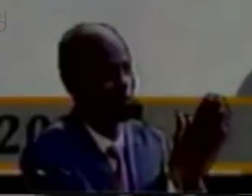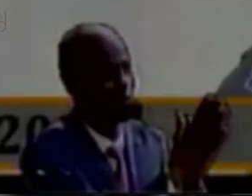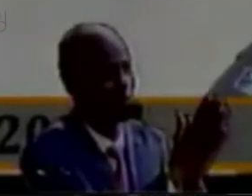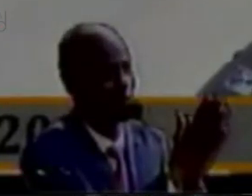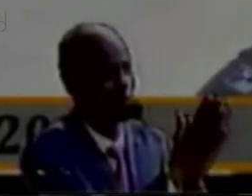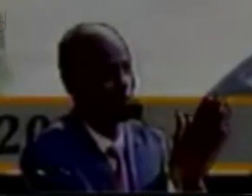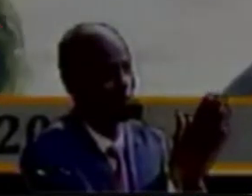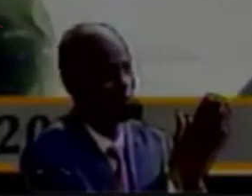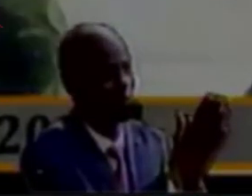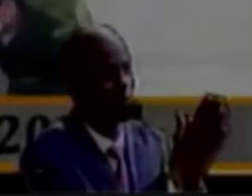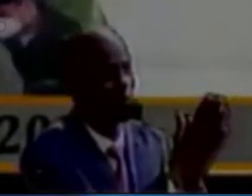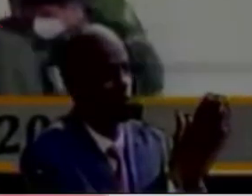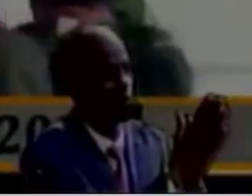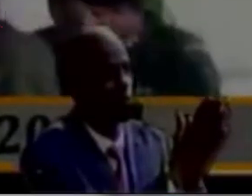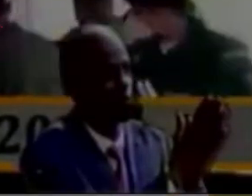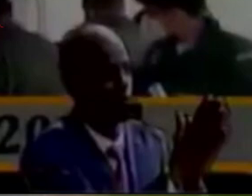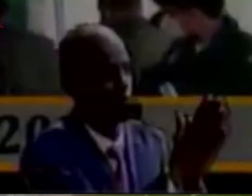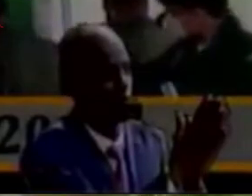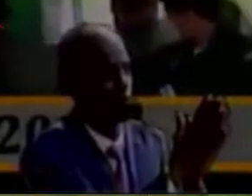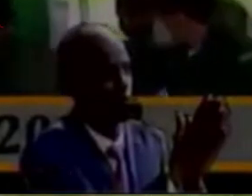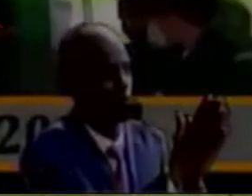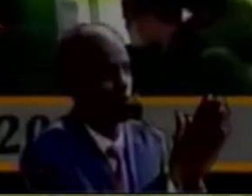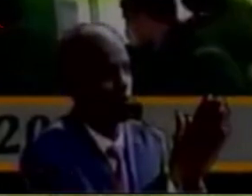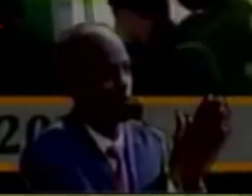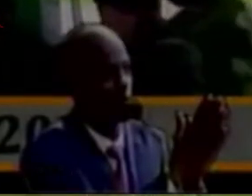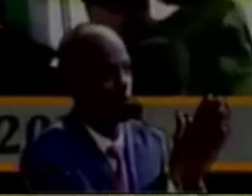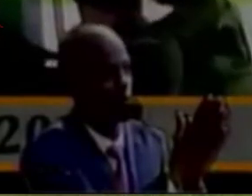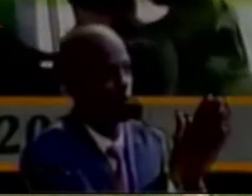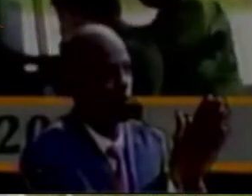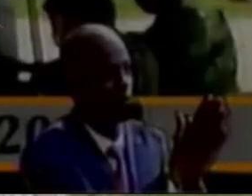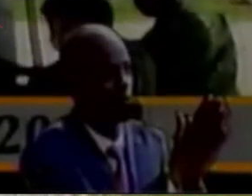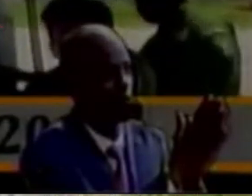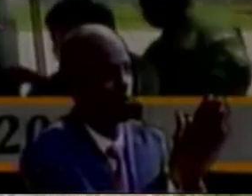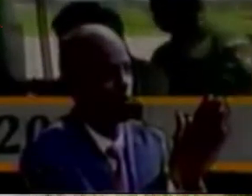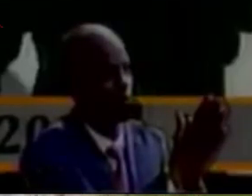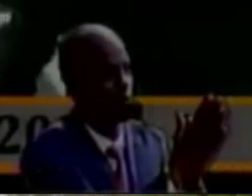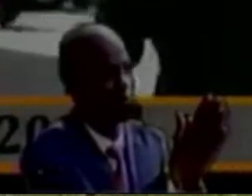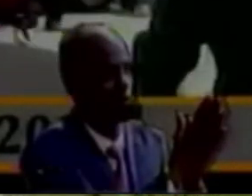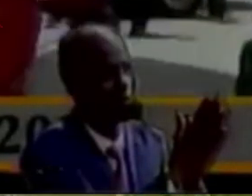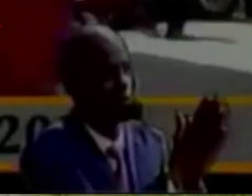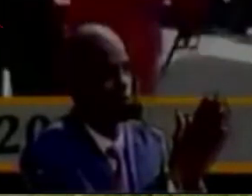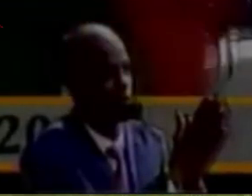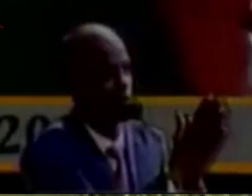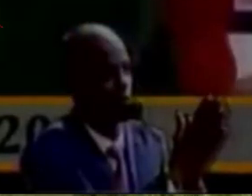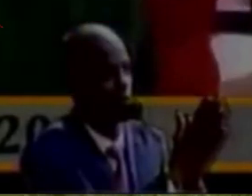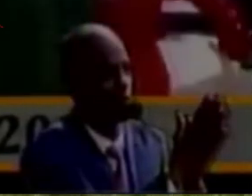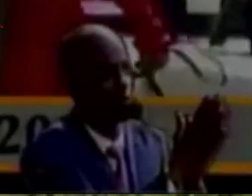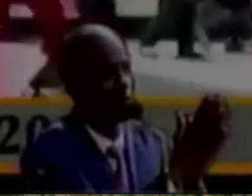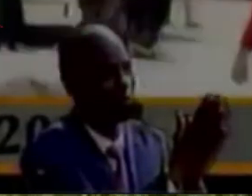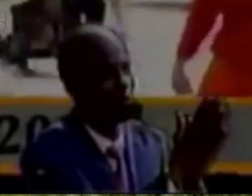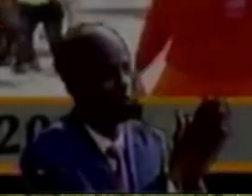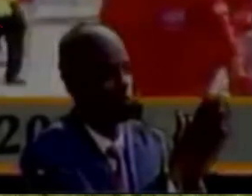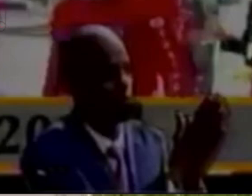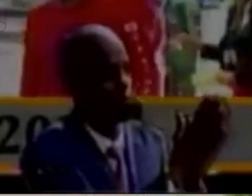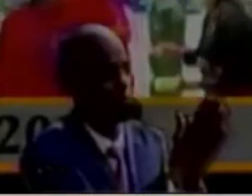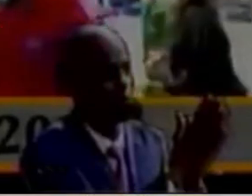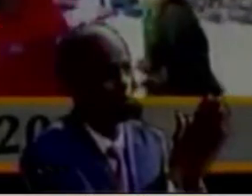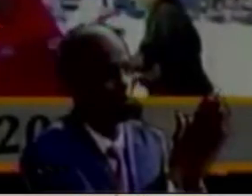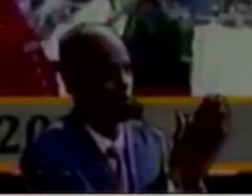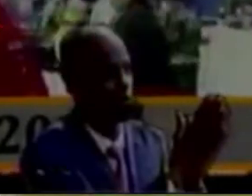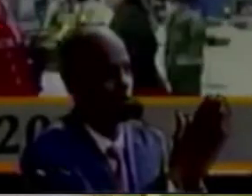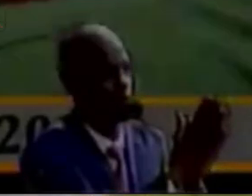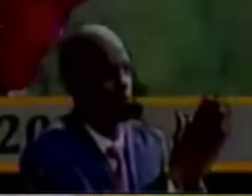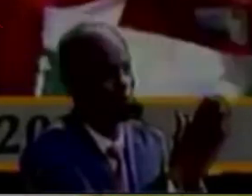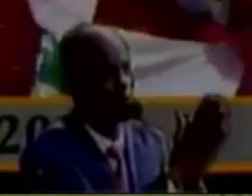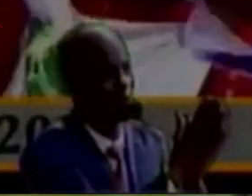les gens. Ils sont très contents si vous êtes ici pour faire ces pesquisas. À buscas. Sim, sim. É, nós